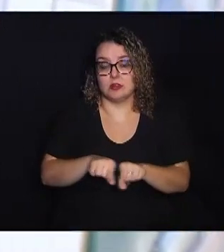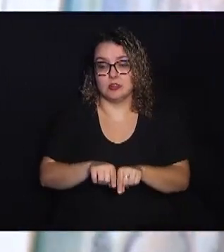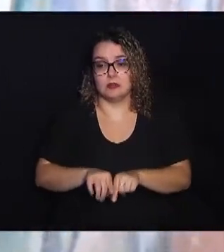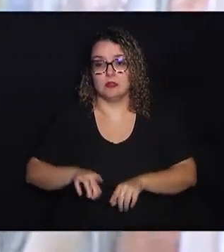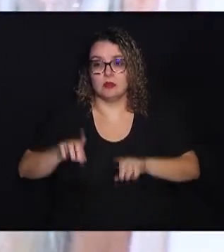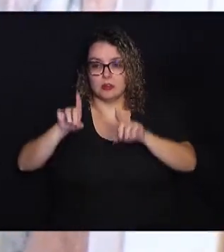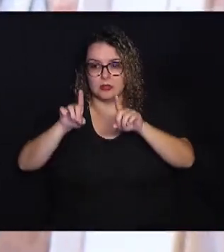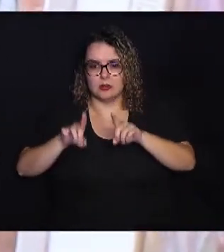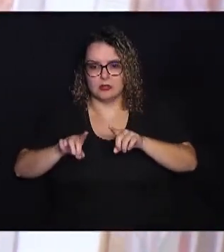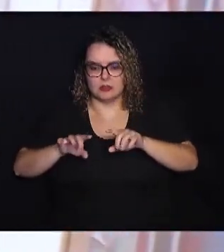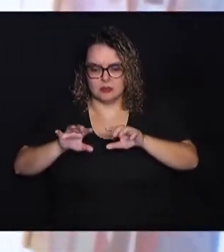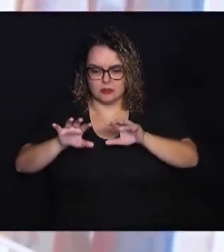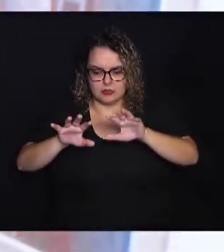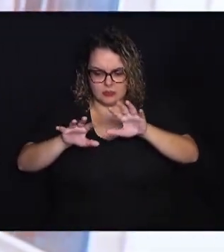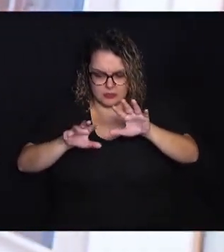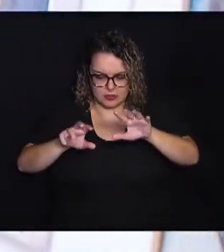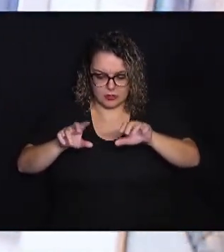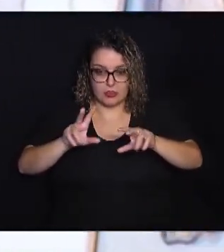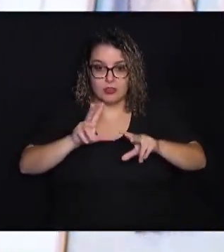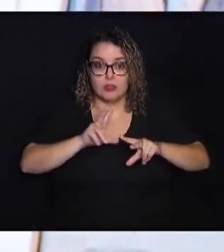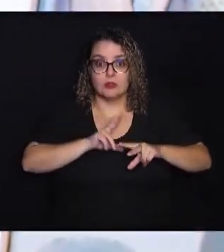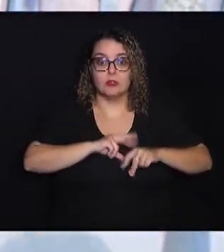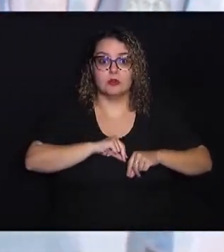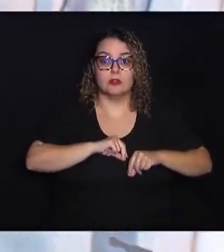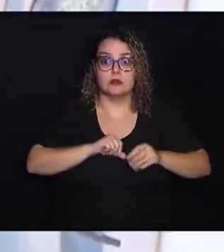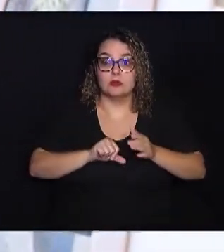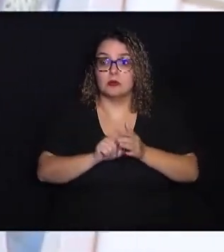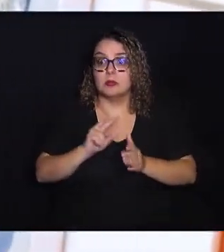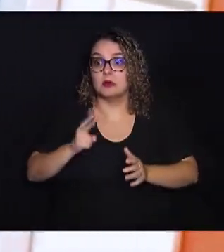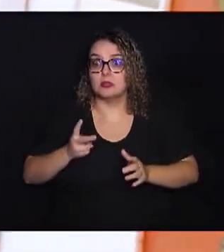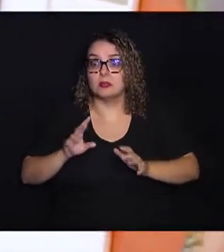tocando e falou: nossa, pela primeira vez eu posso tocar numa obra.